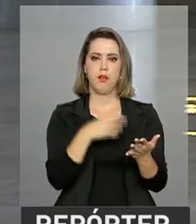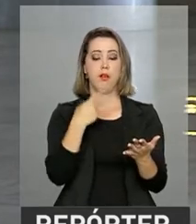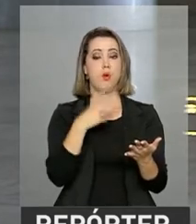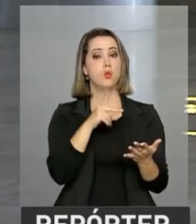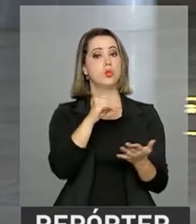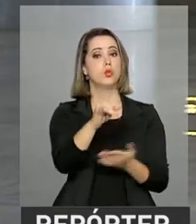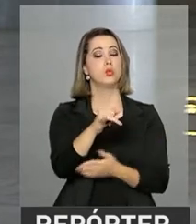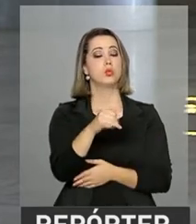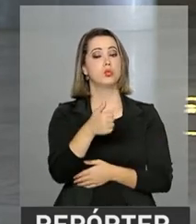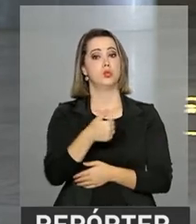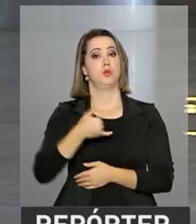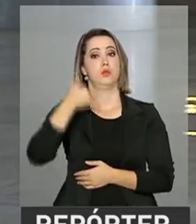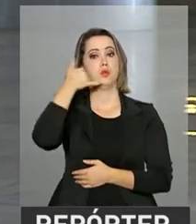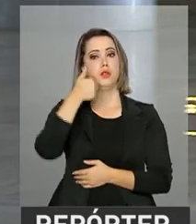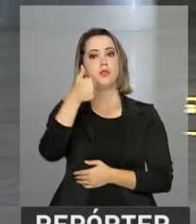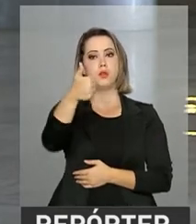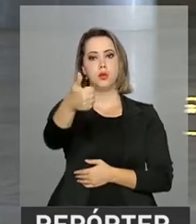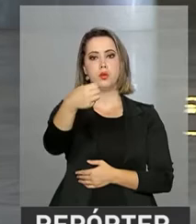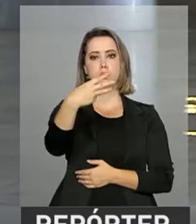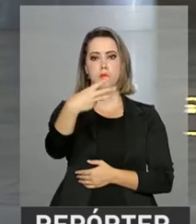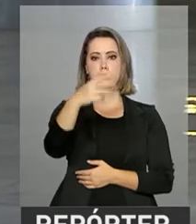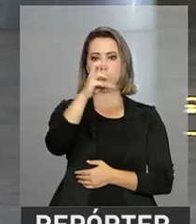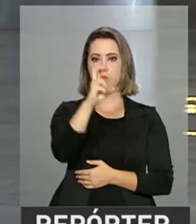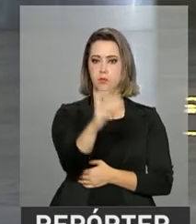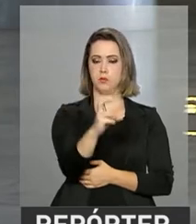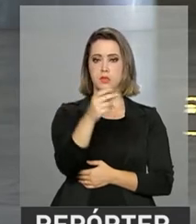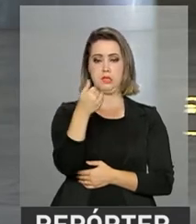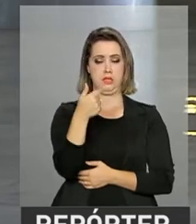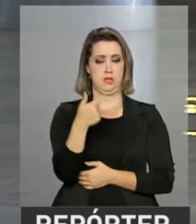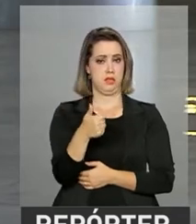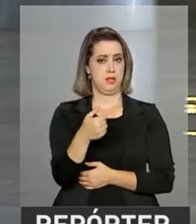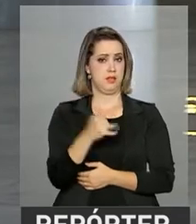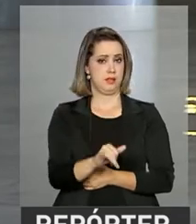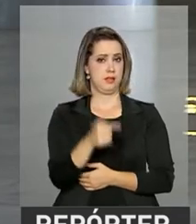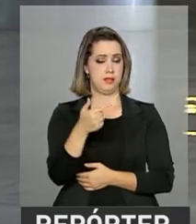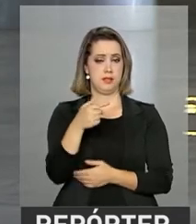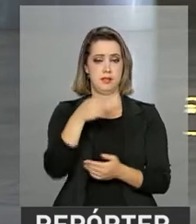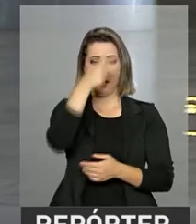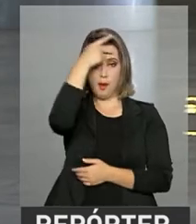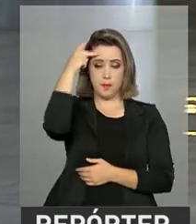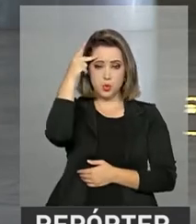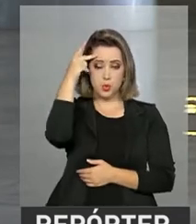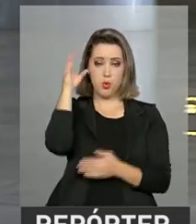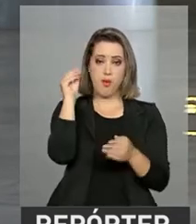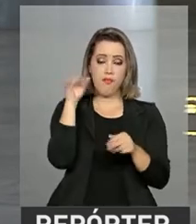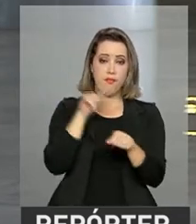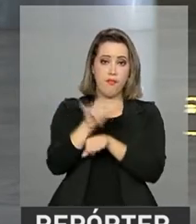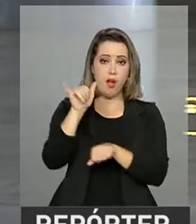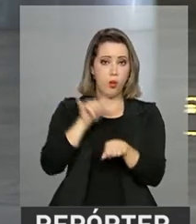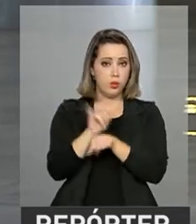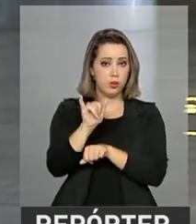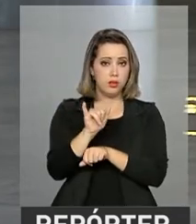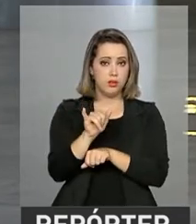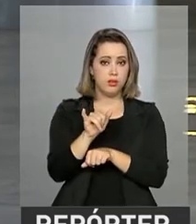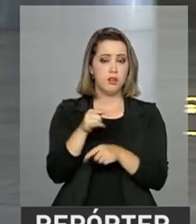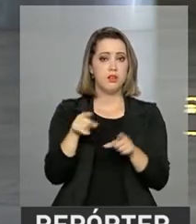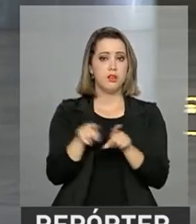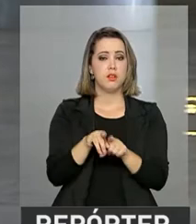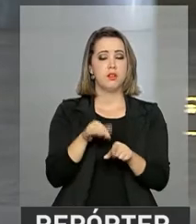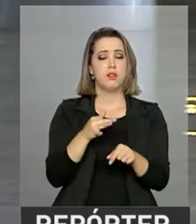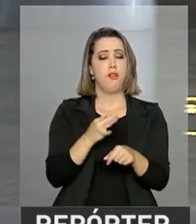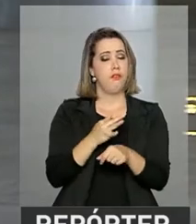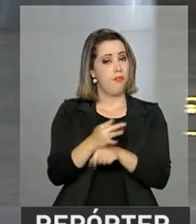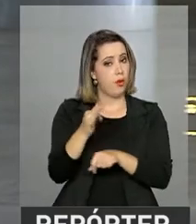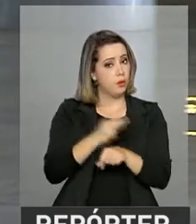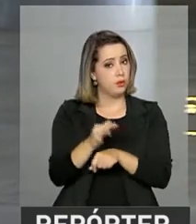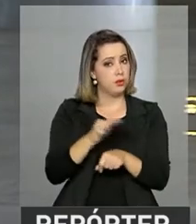135 o beneficiário que não atender à convocação ou não comparecer na data marcada para fazer a perícia médica